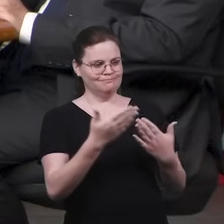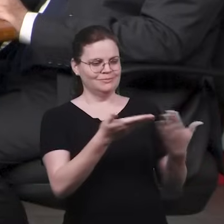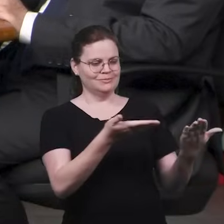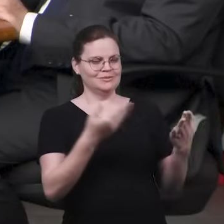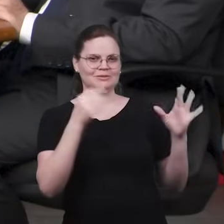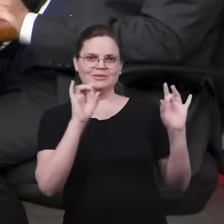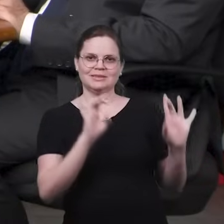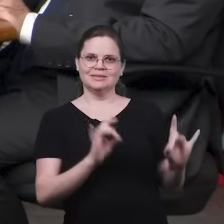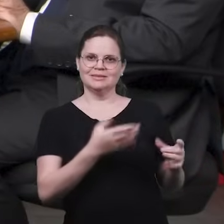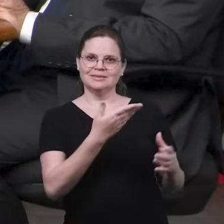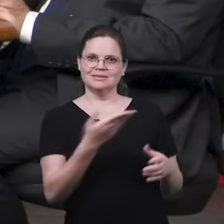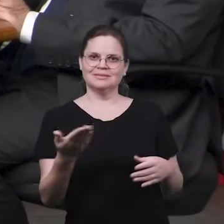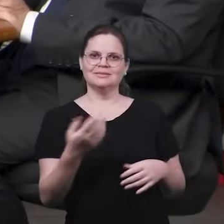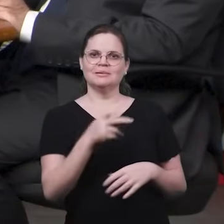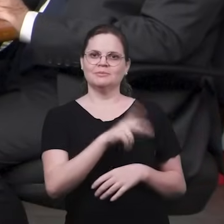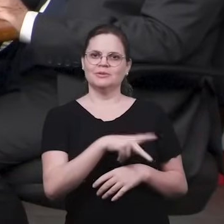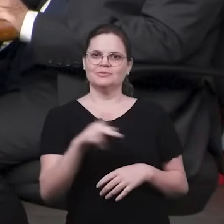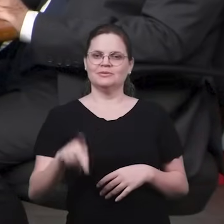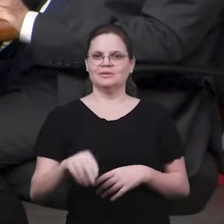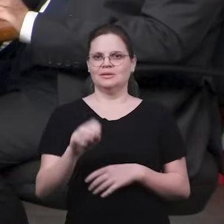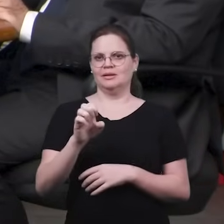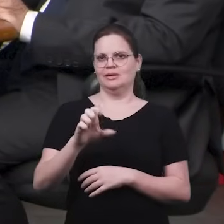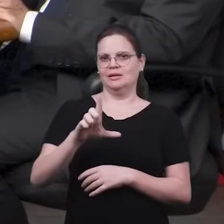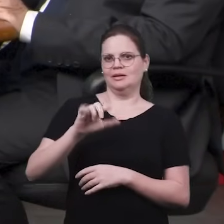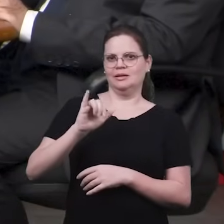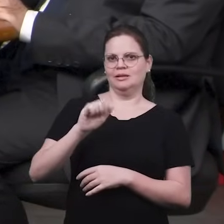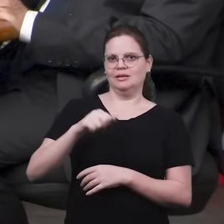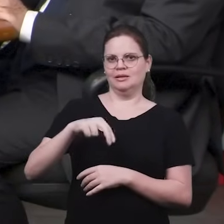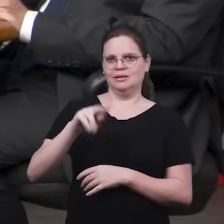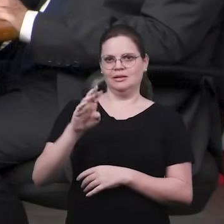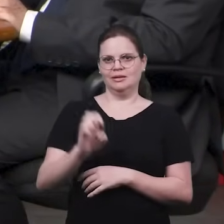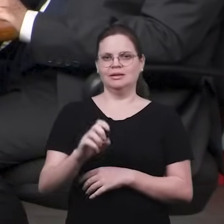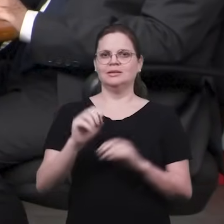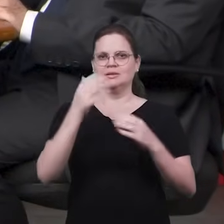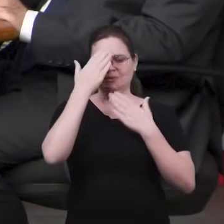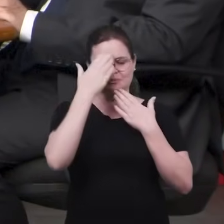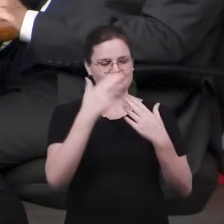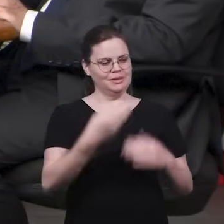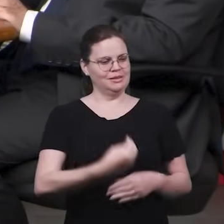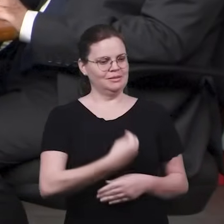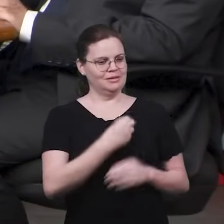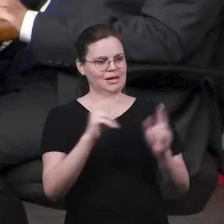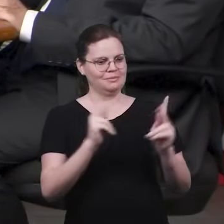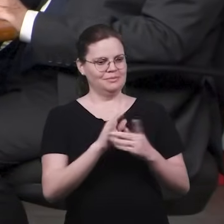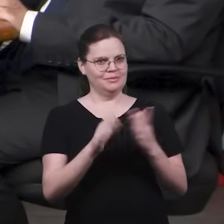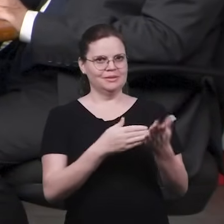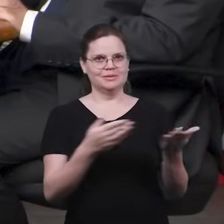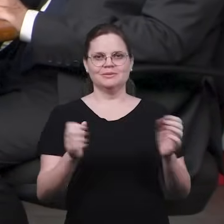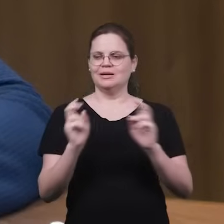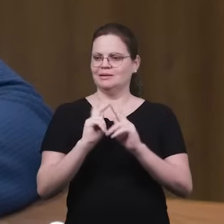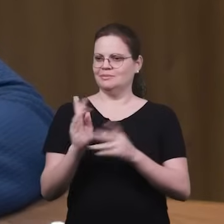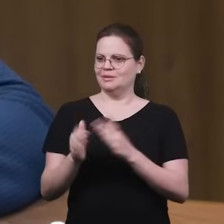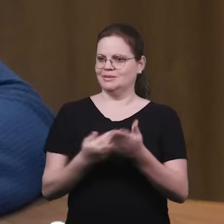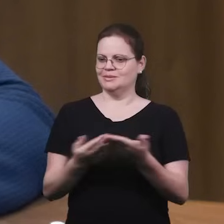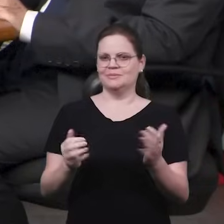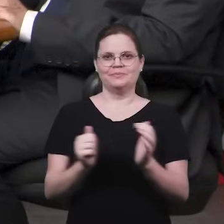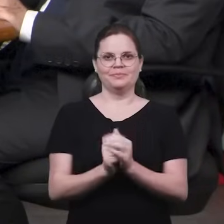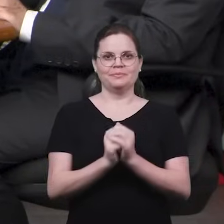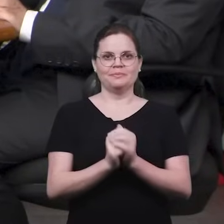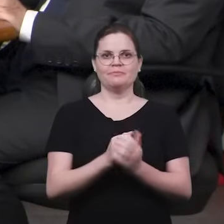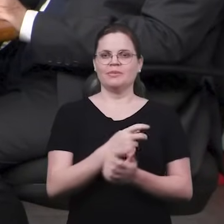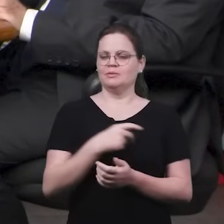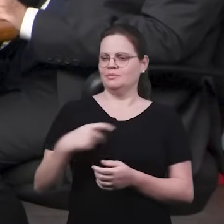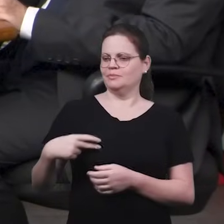convidada especial, a nossa irmã professora Eliane Ferreira. Obrigado, Eliane, pela sua participação. A paz do Senhor. A paz do Senhor.